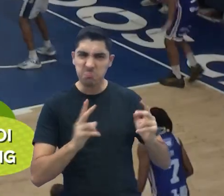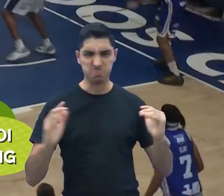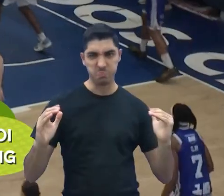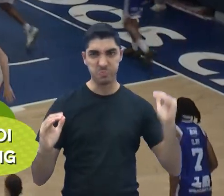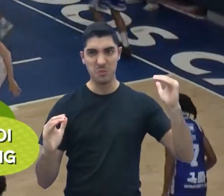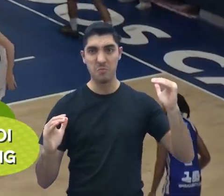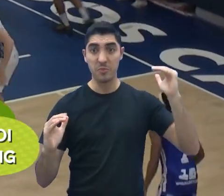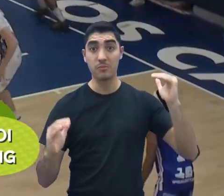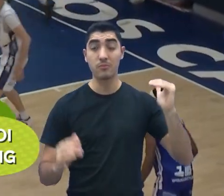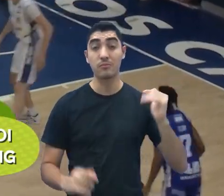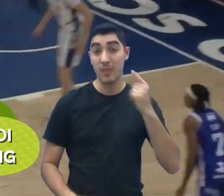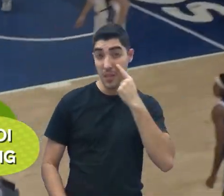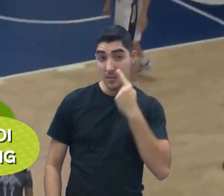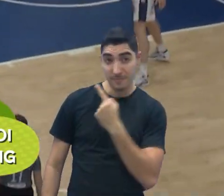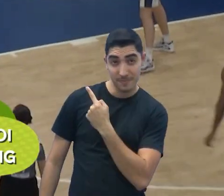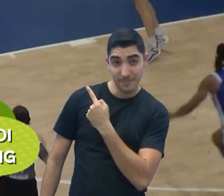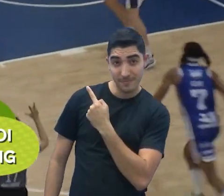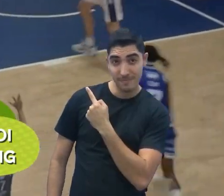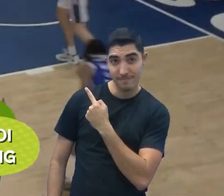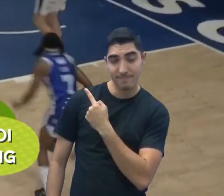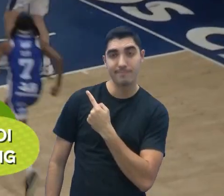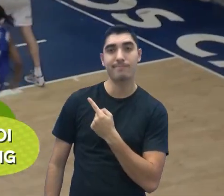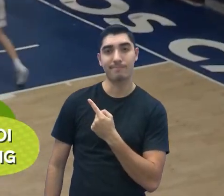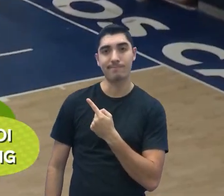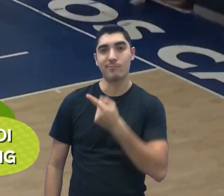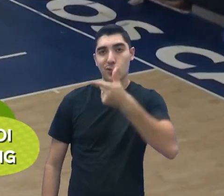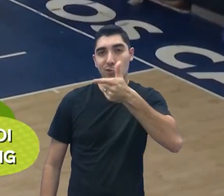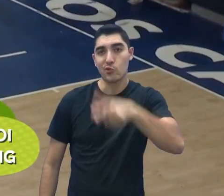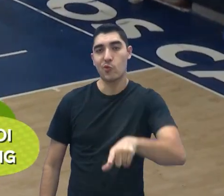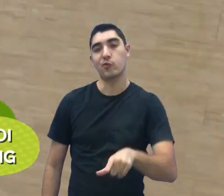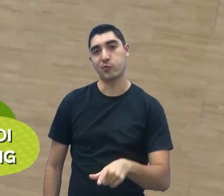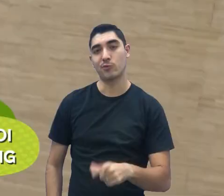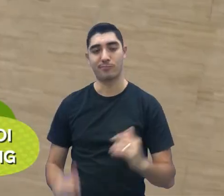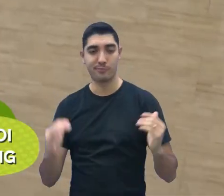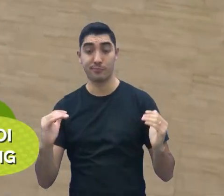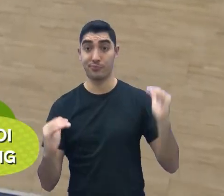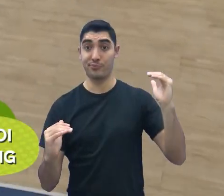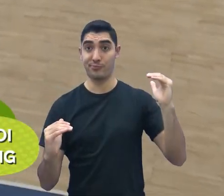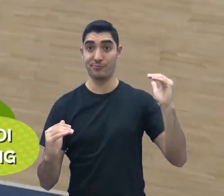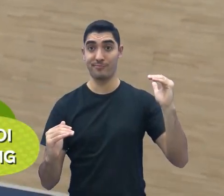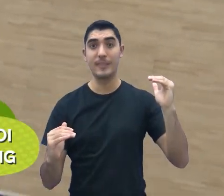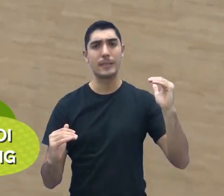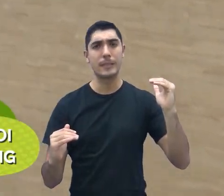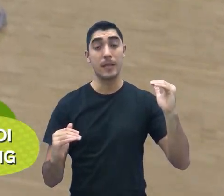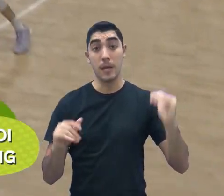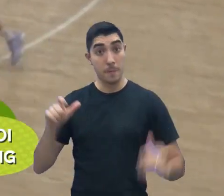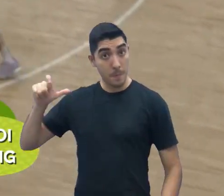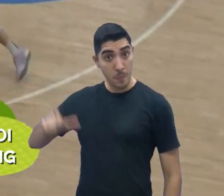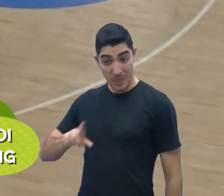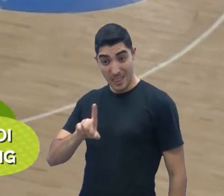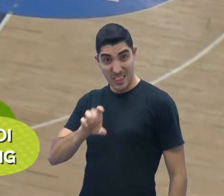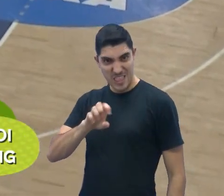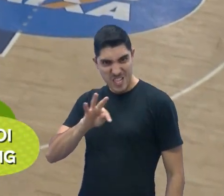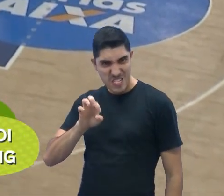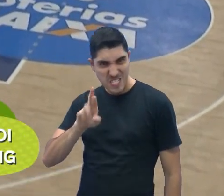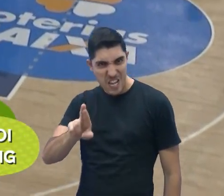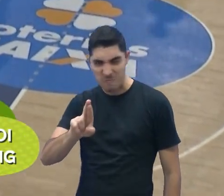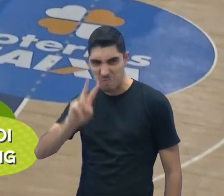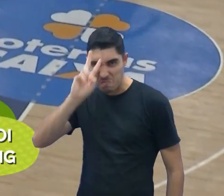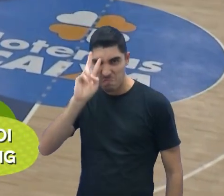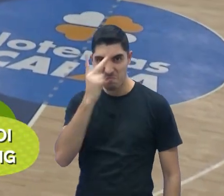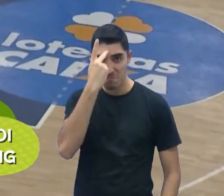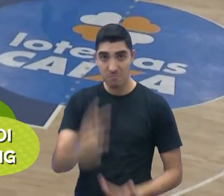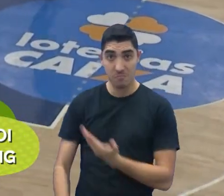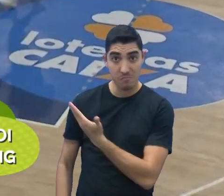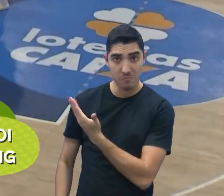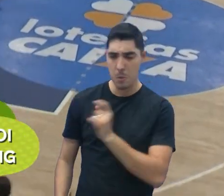2 bolas triplas voltou a abrir distância. Aí o estreante da noite mostrou a que veio,